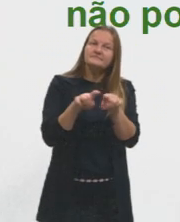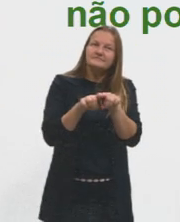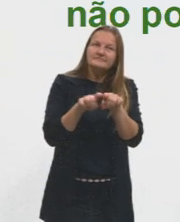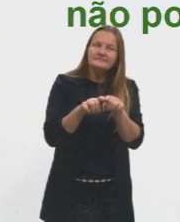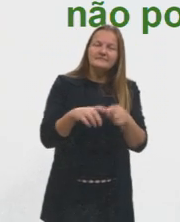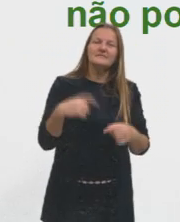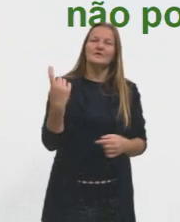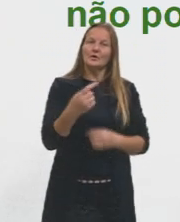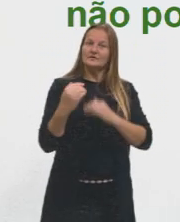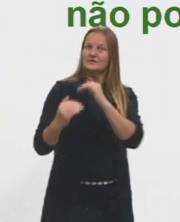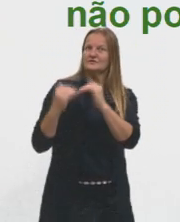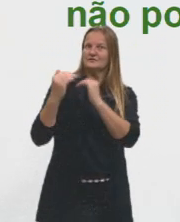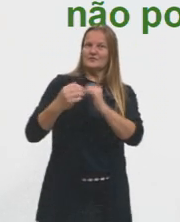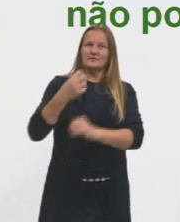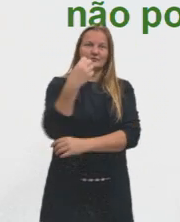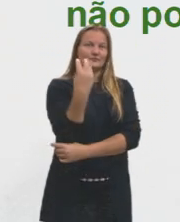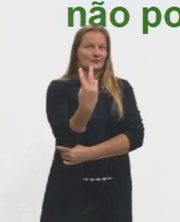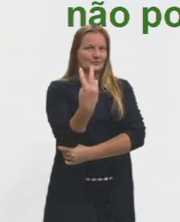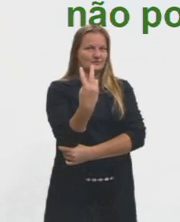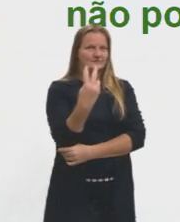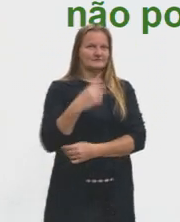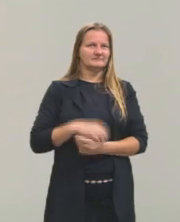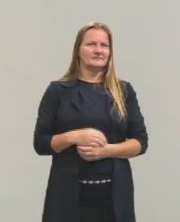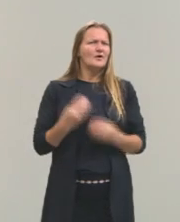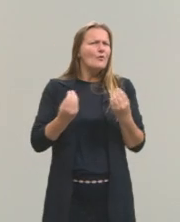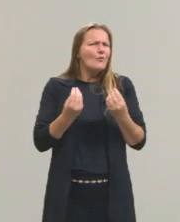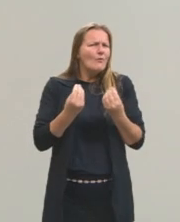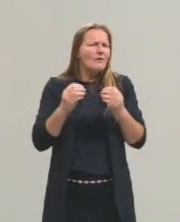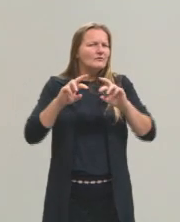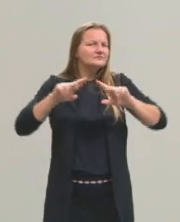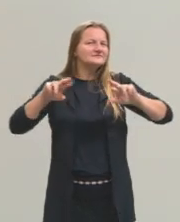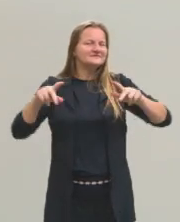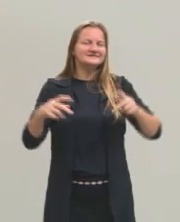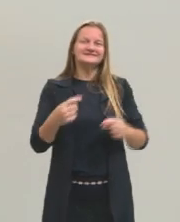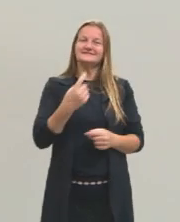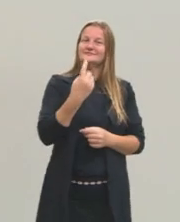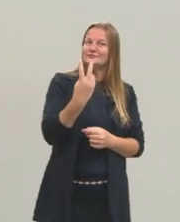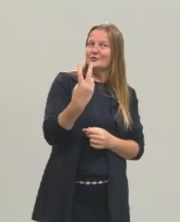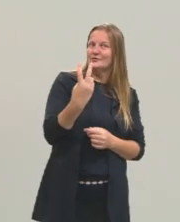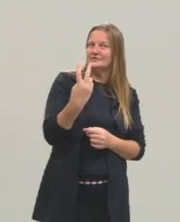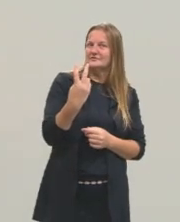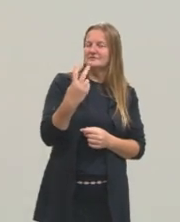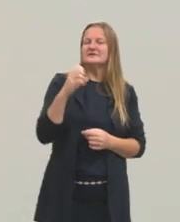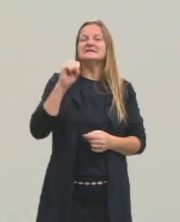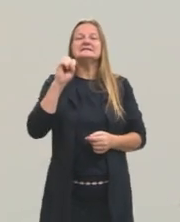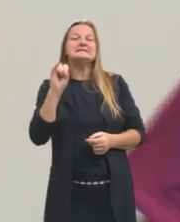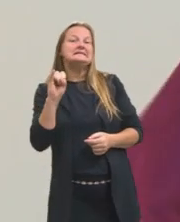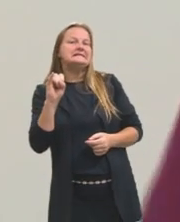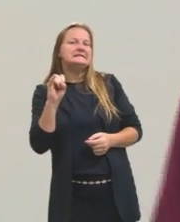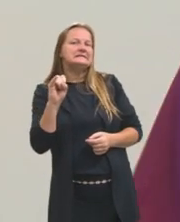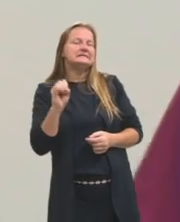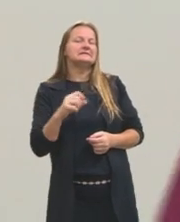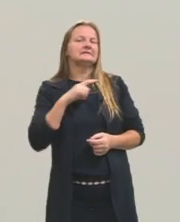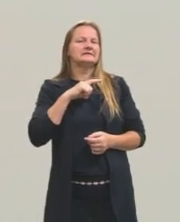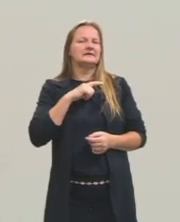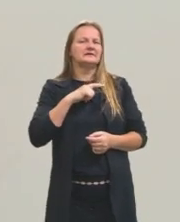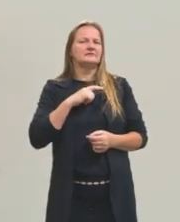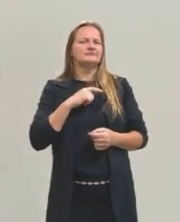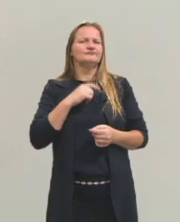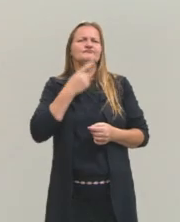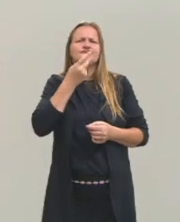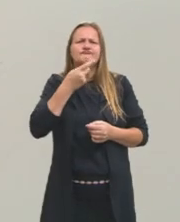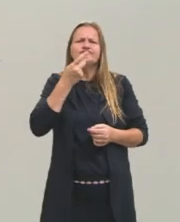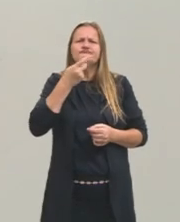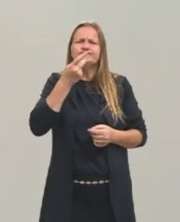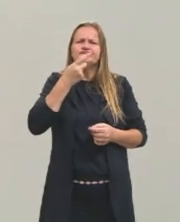para o desenvolvimento dois mas como a diferença do desenvolvimento dois se eu ainda vou continuar de ser